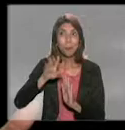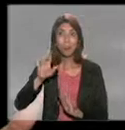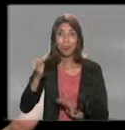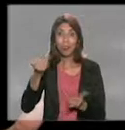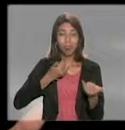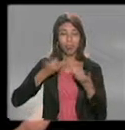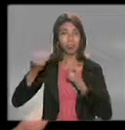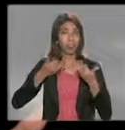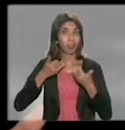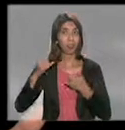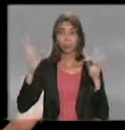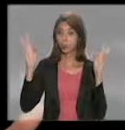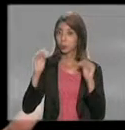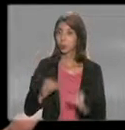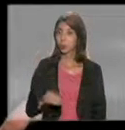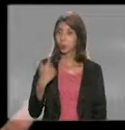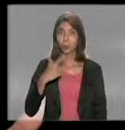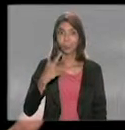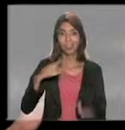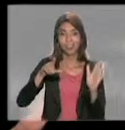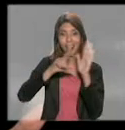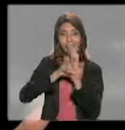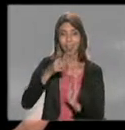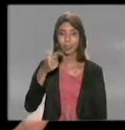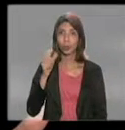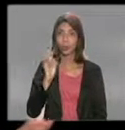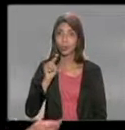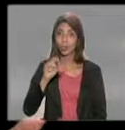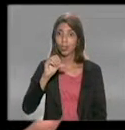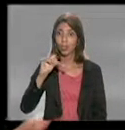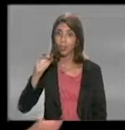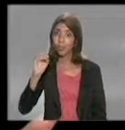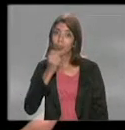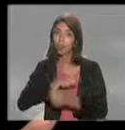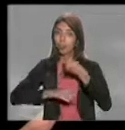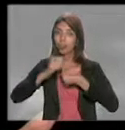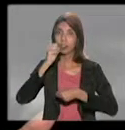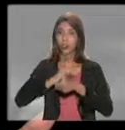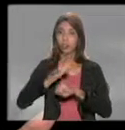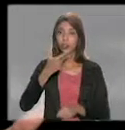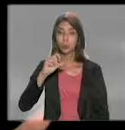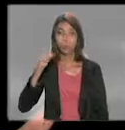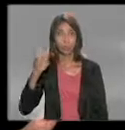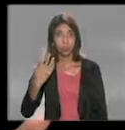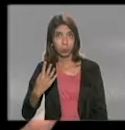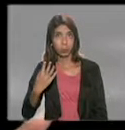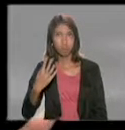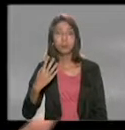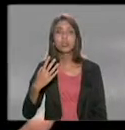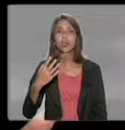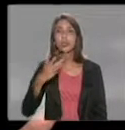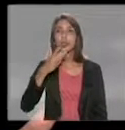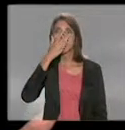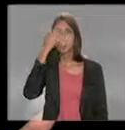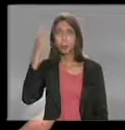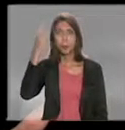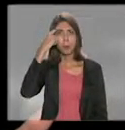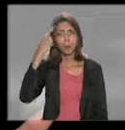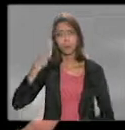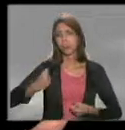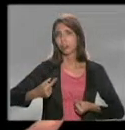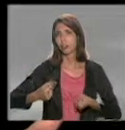quando você tem uma banca que não tem a informação suficiente das aplicações da Lei 12.990